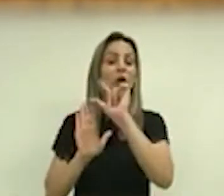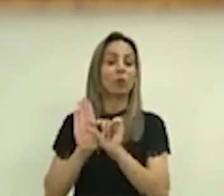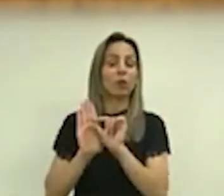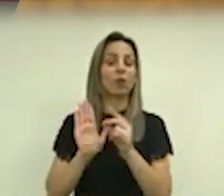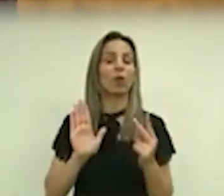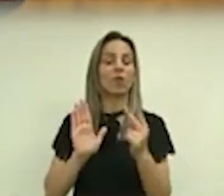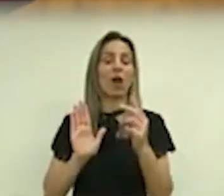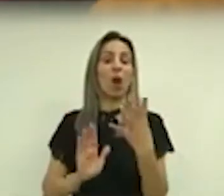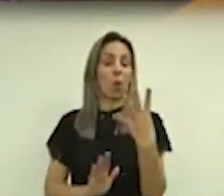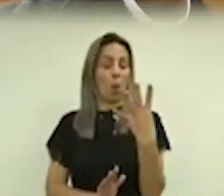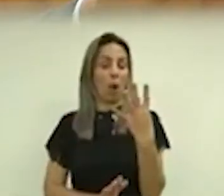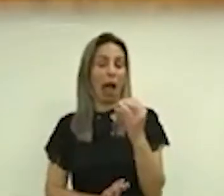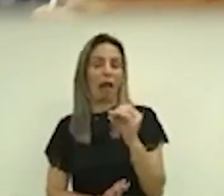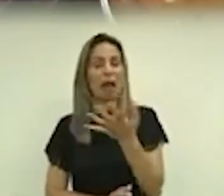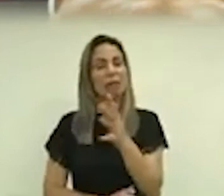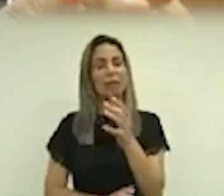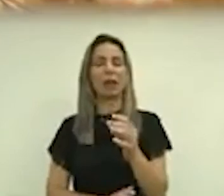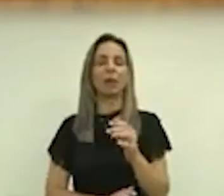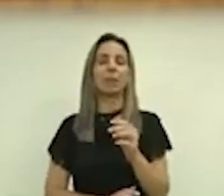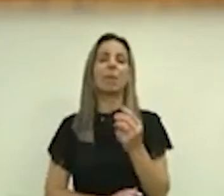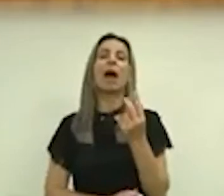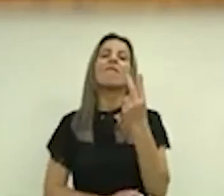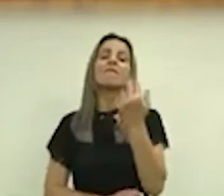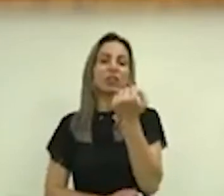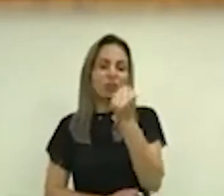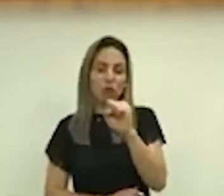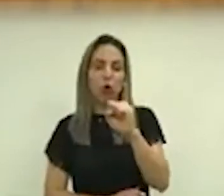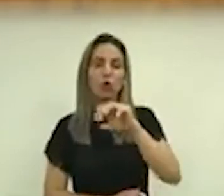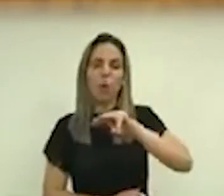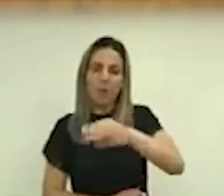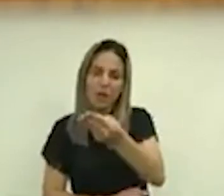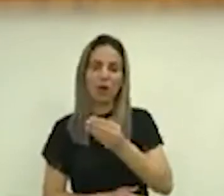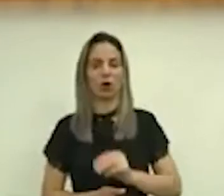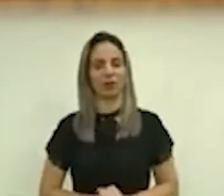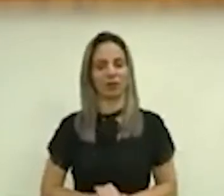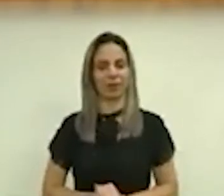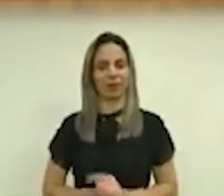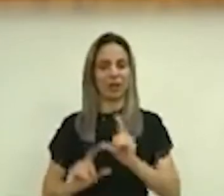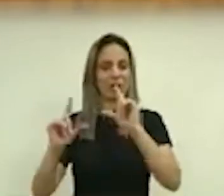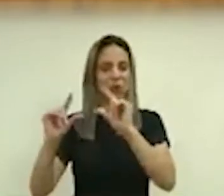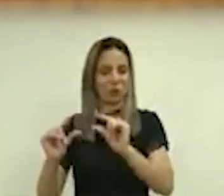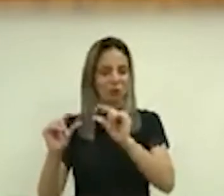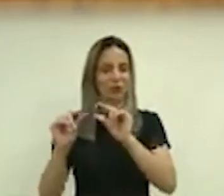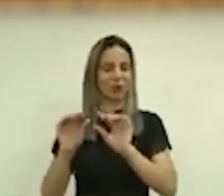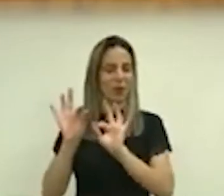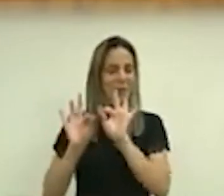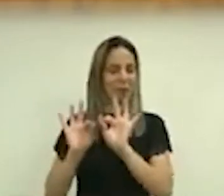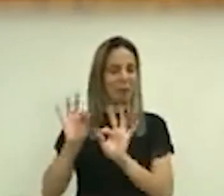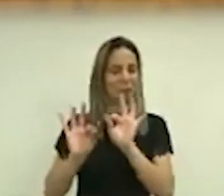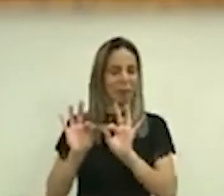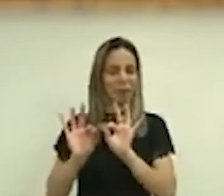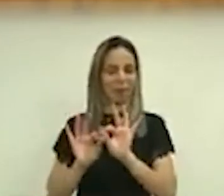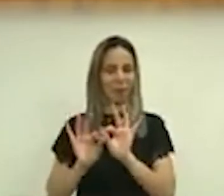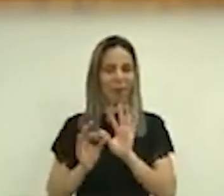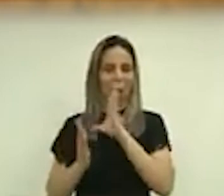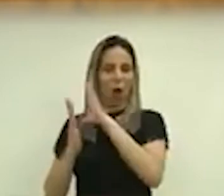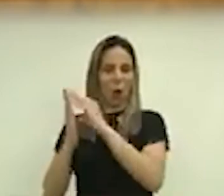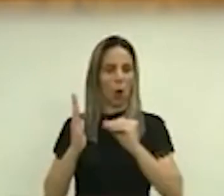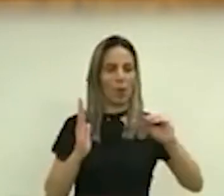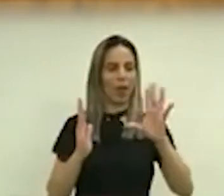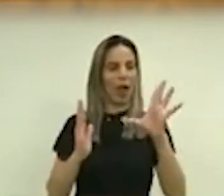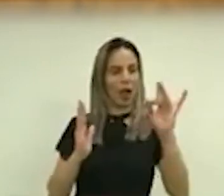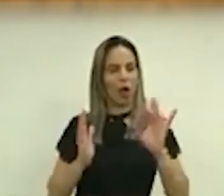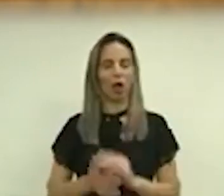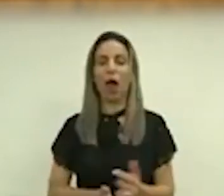valor de 40 em alguma coisa para os 28 milhões que estão ali. Fizeram um copia e cola e eu não posso concordar com isso,